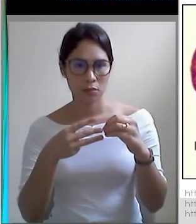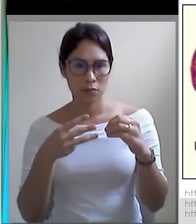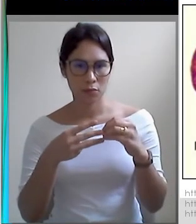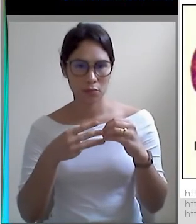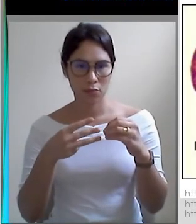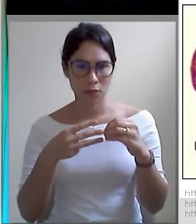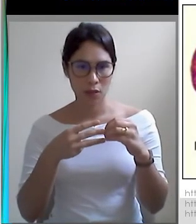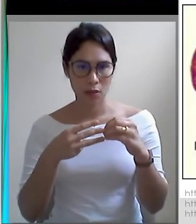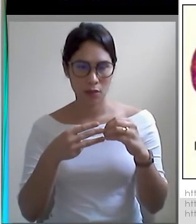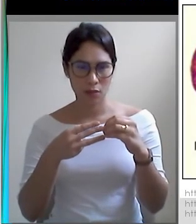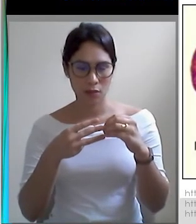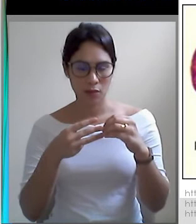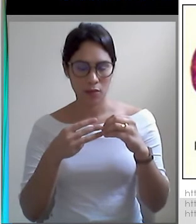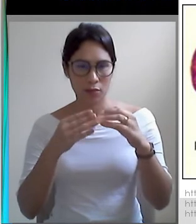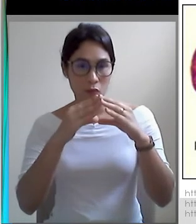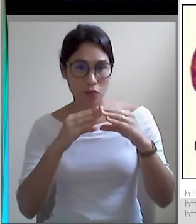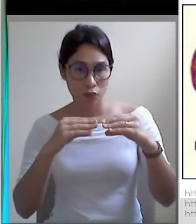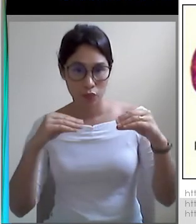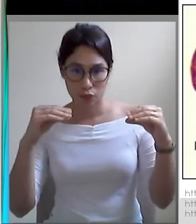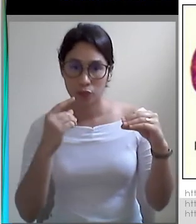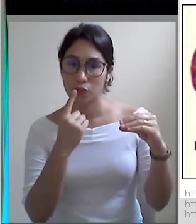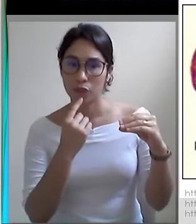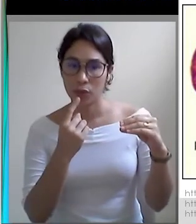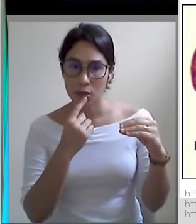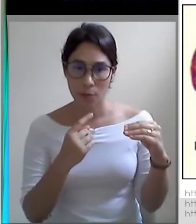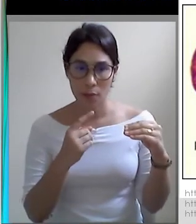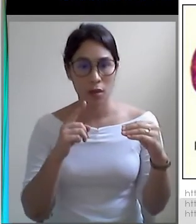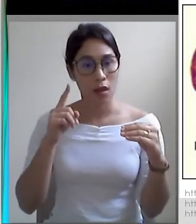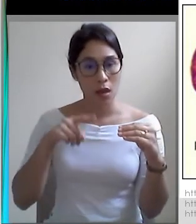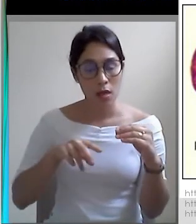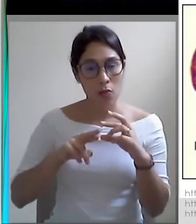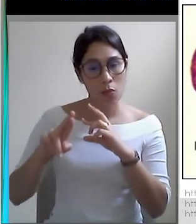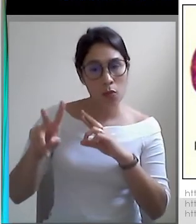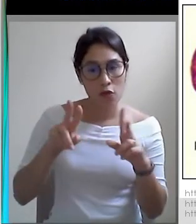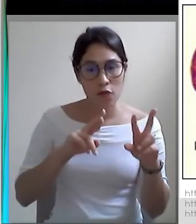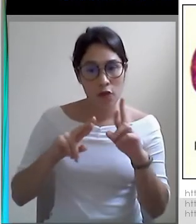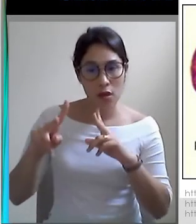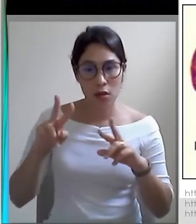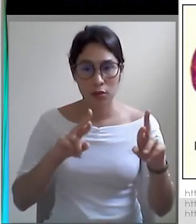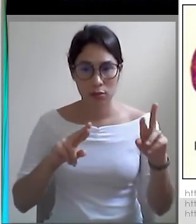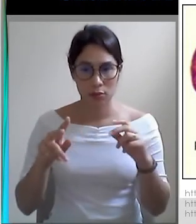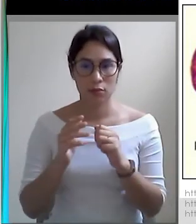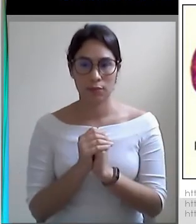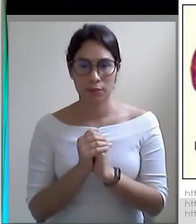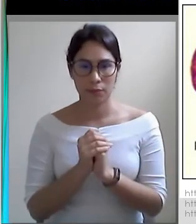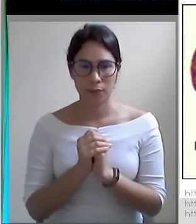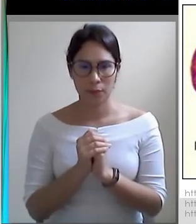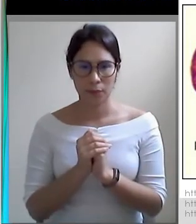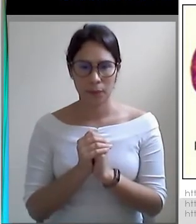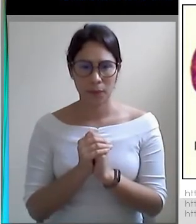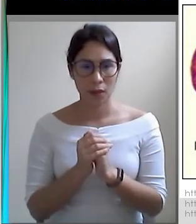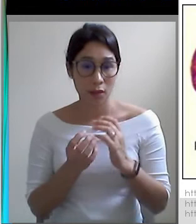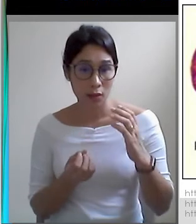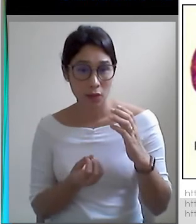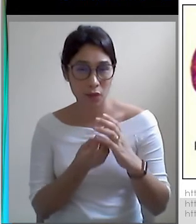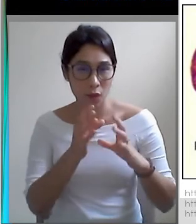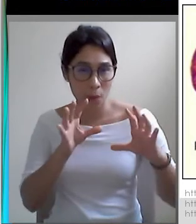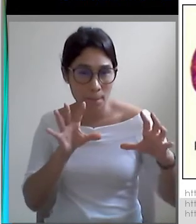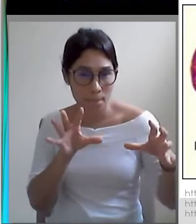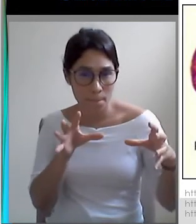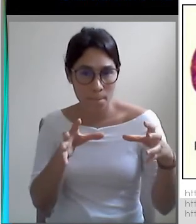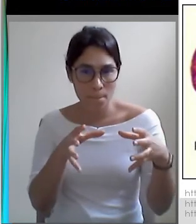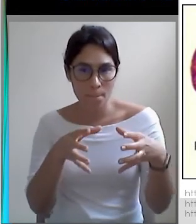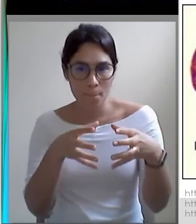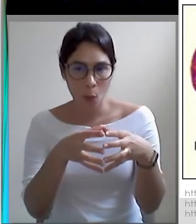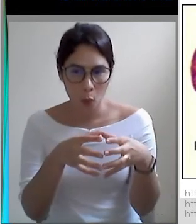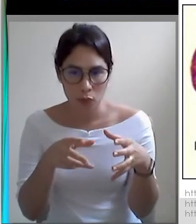Os eritrócitos são células altamente diferenciadas, formando basicamente uma bolsa de